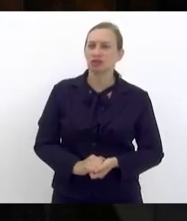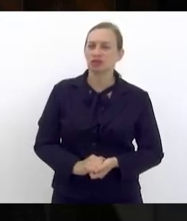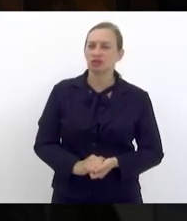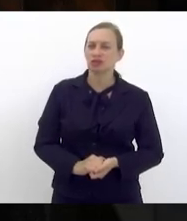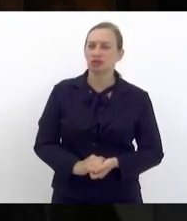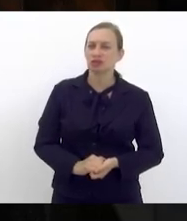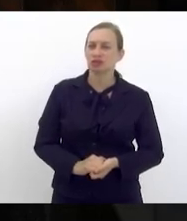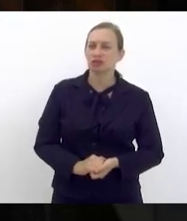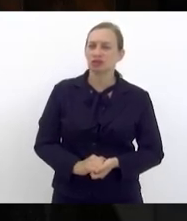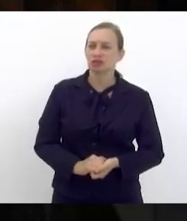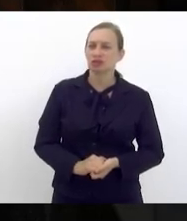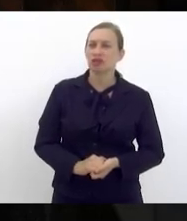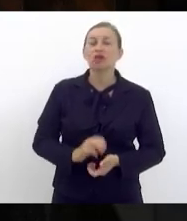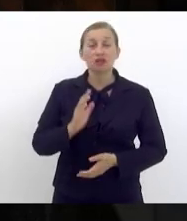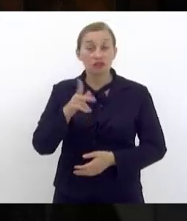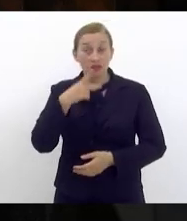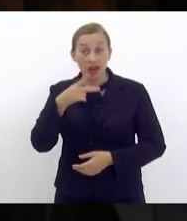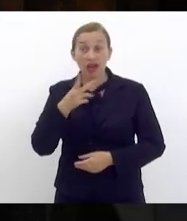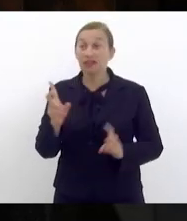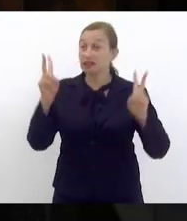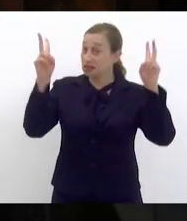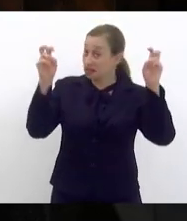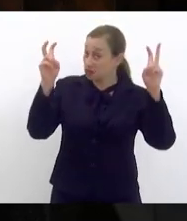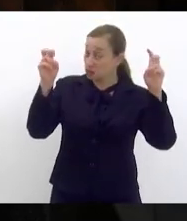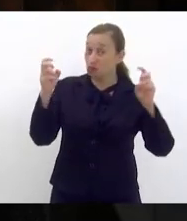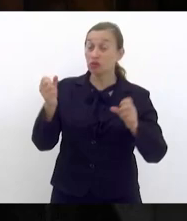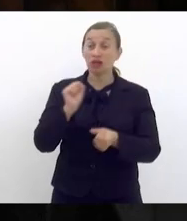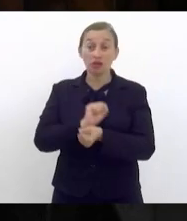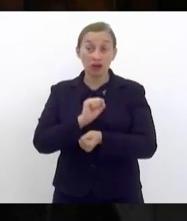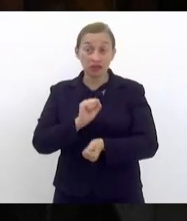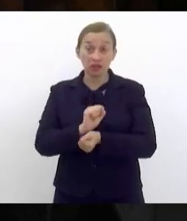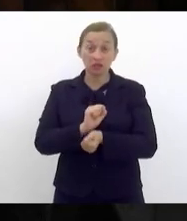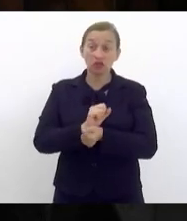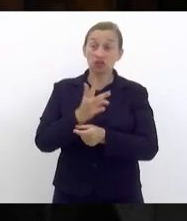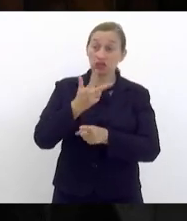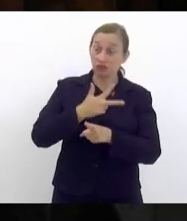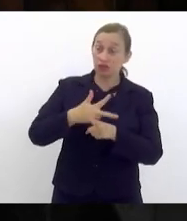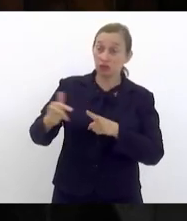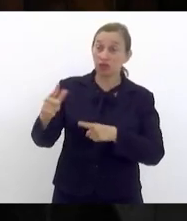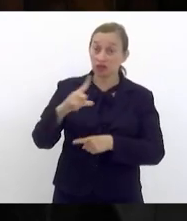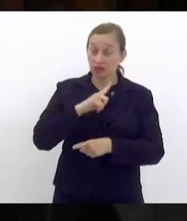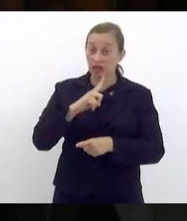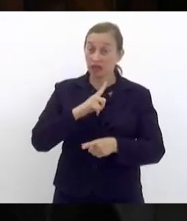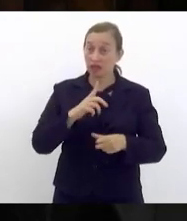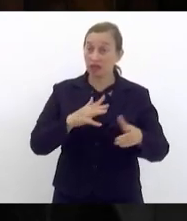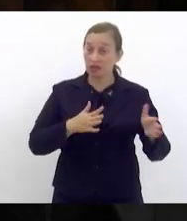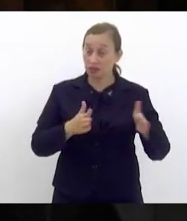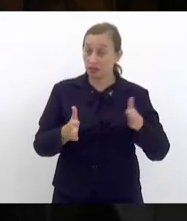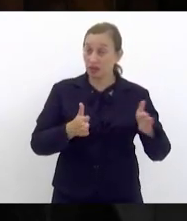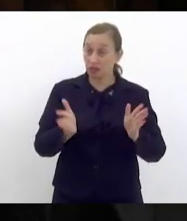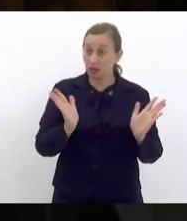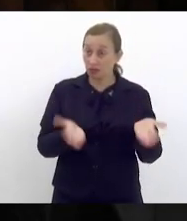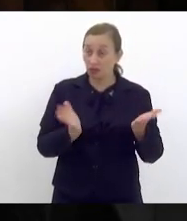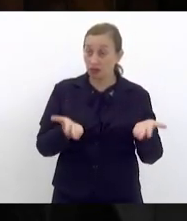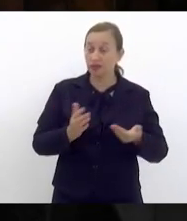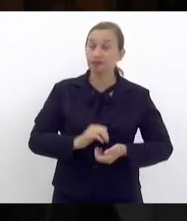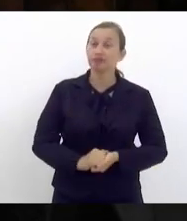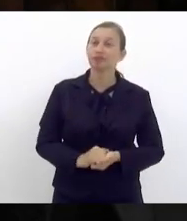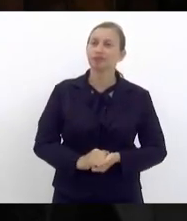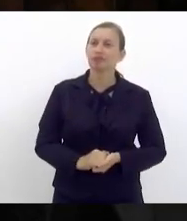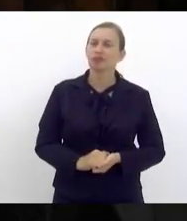Vencida esta questão, que esperamos que seja vencida neste primeiro semestre, o segundo trimestre